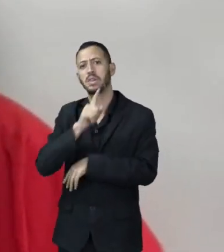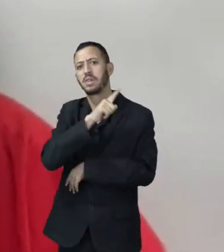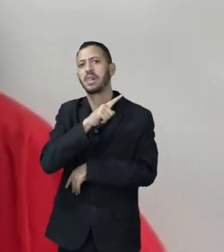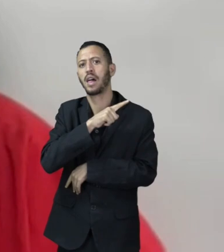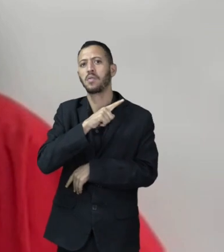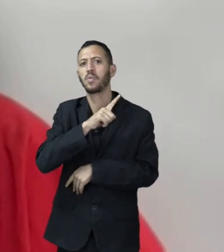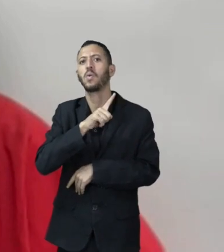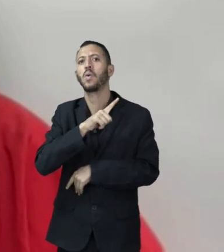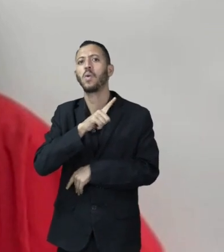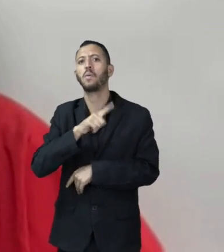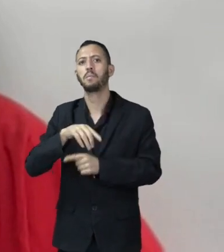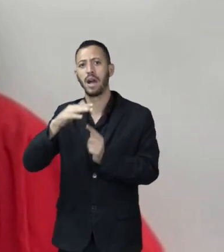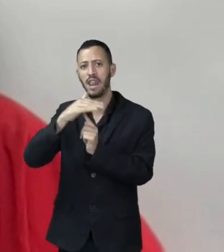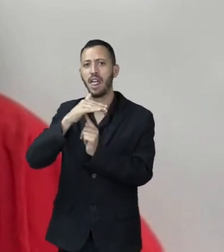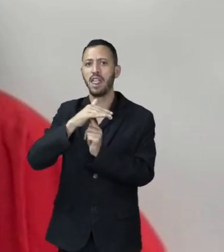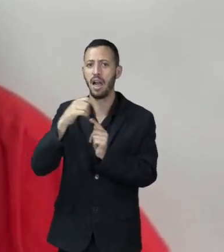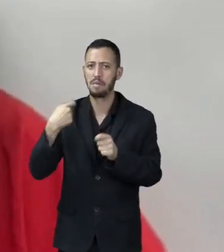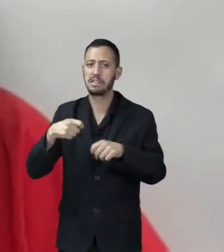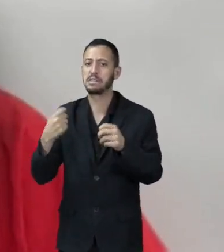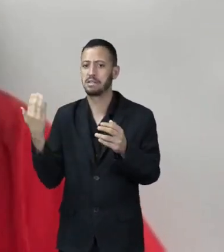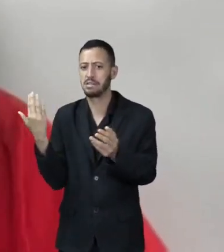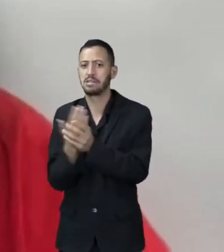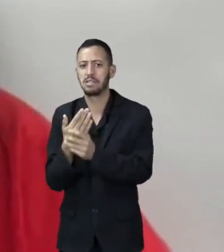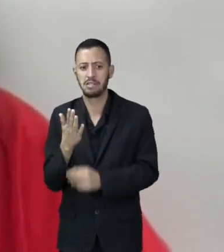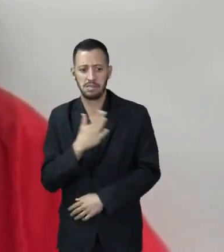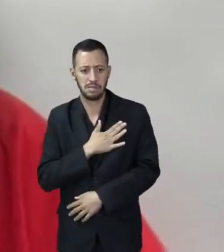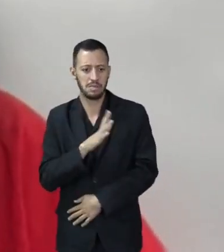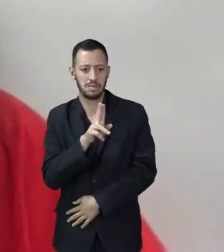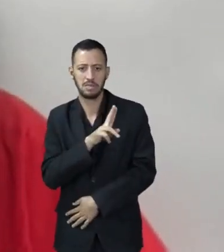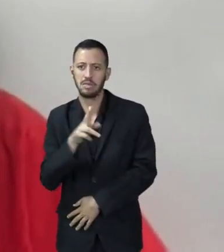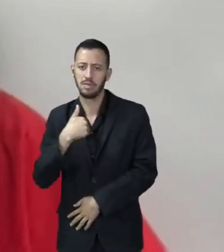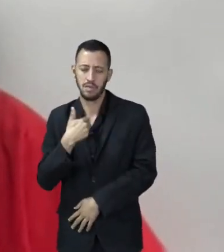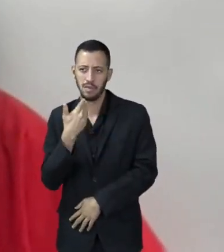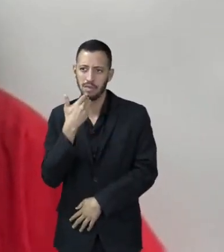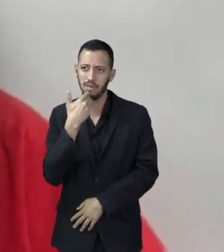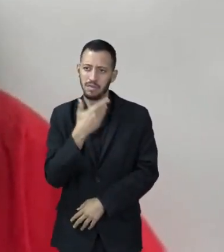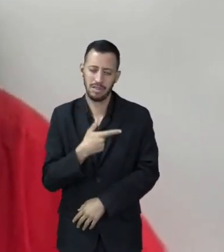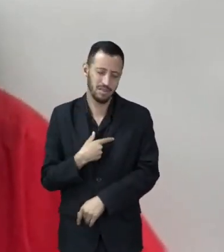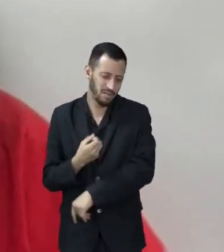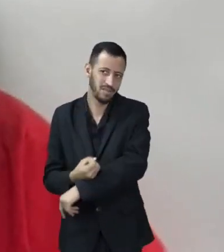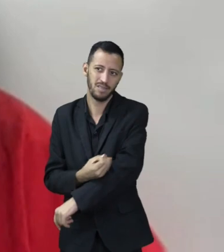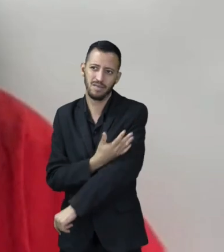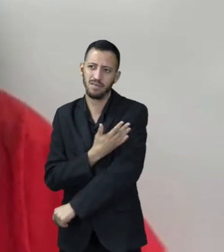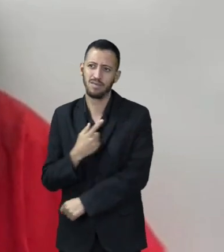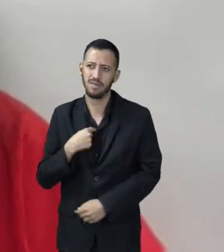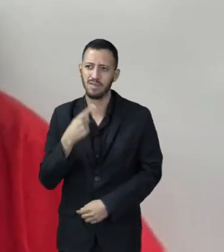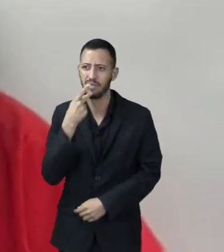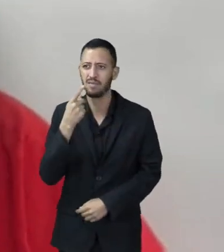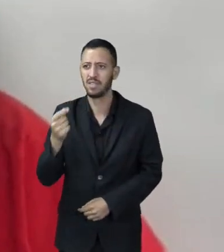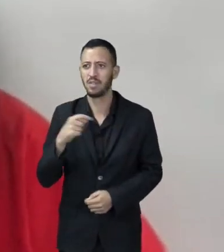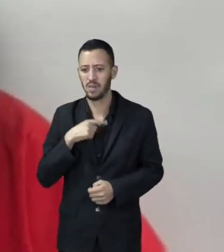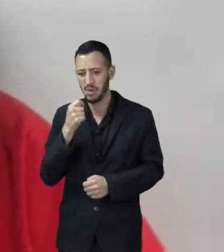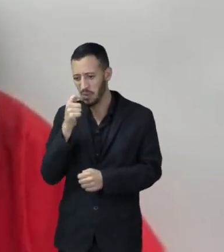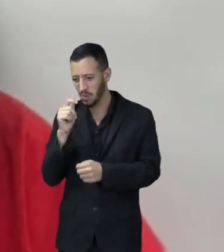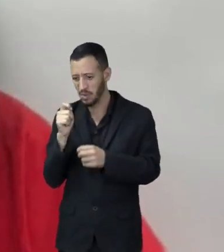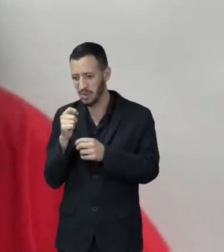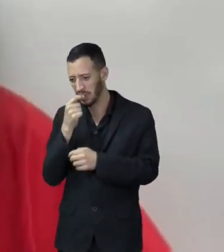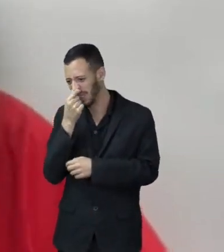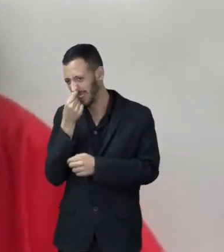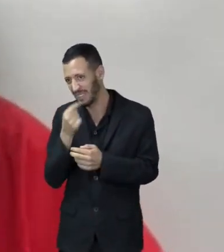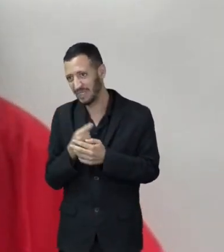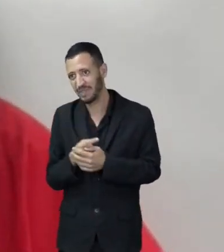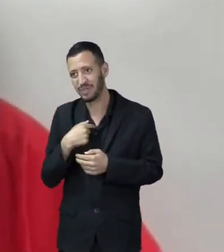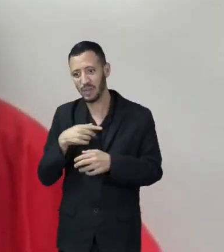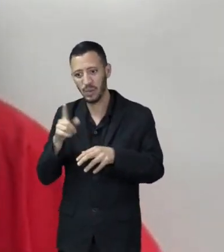Paraná, e o meu nome, peço desculpas pela emoção, mas eu estava prestes a me graduar pela